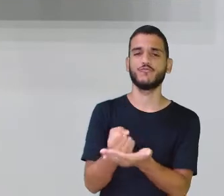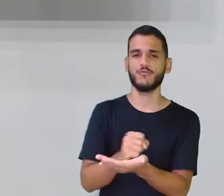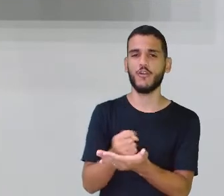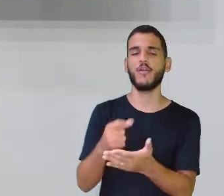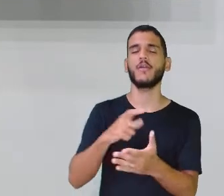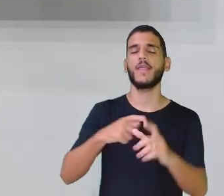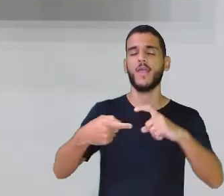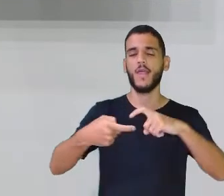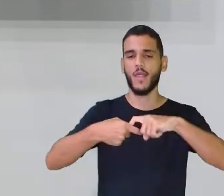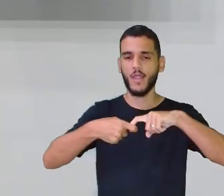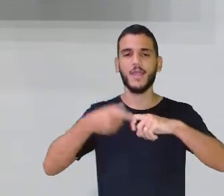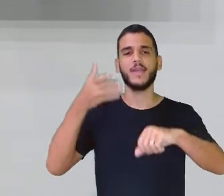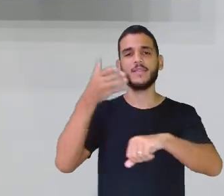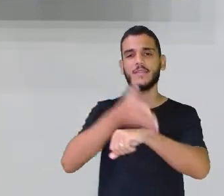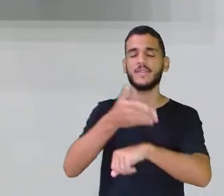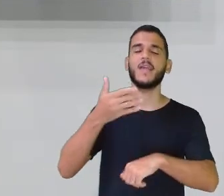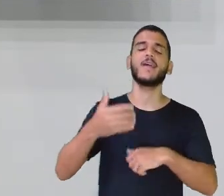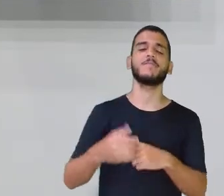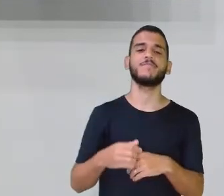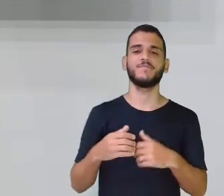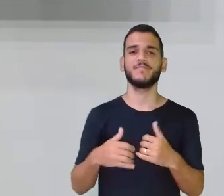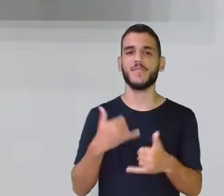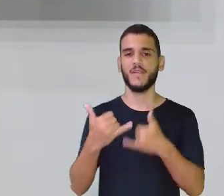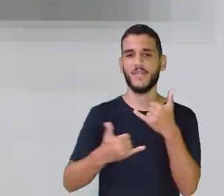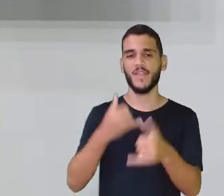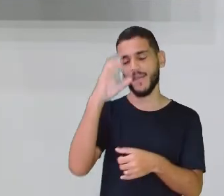vão gostar bastante de se divertir e aprender, ó.